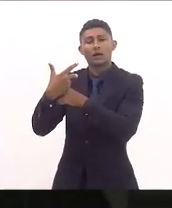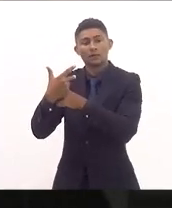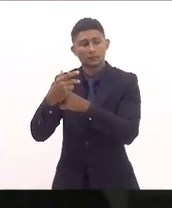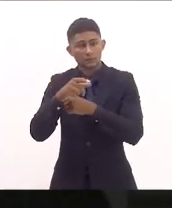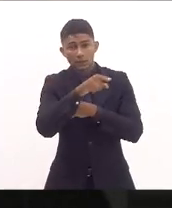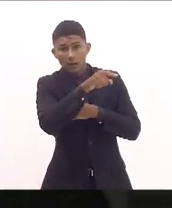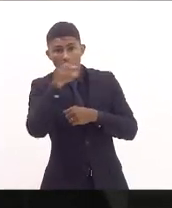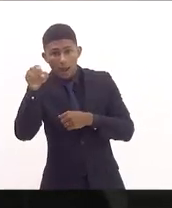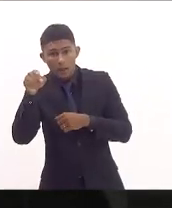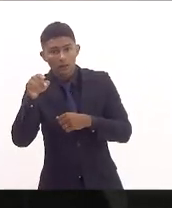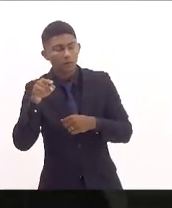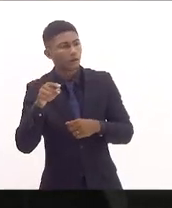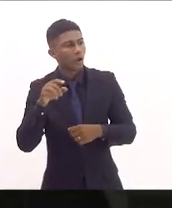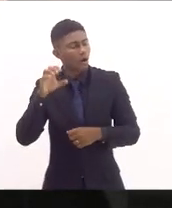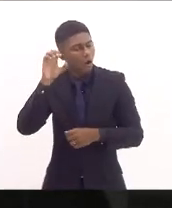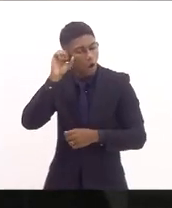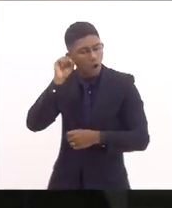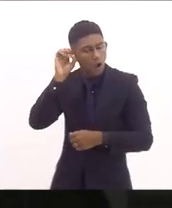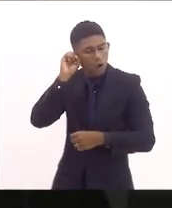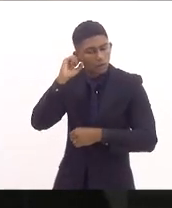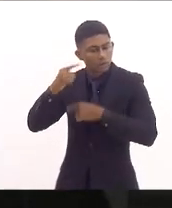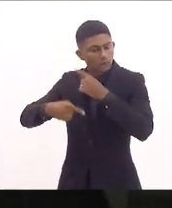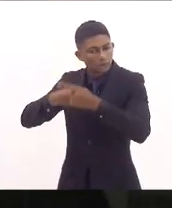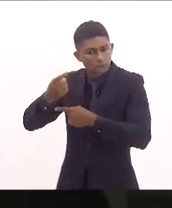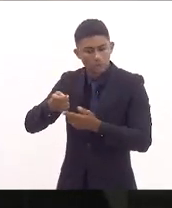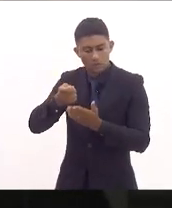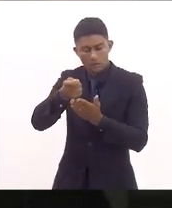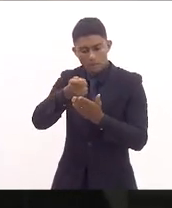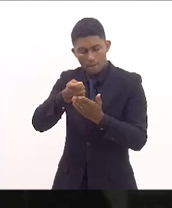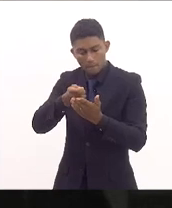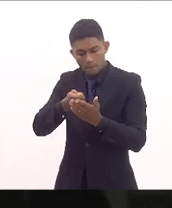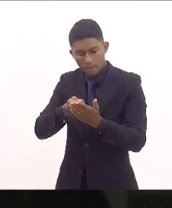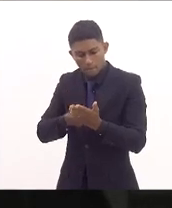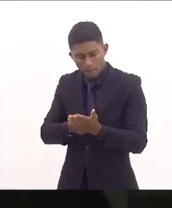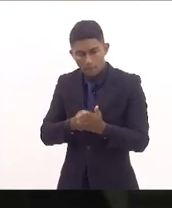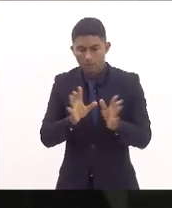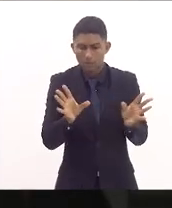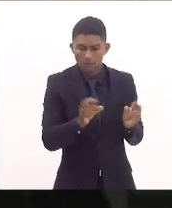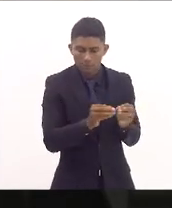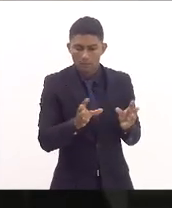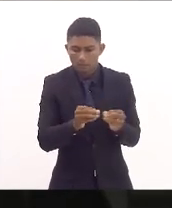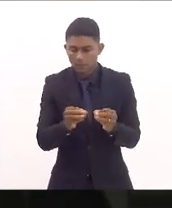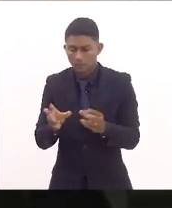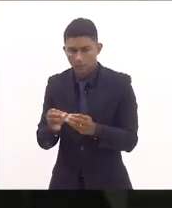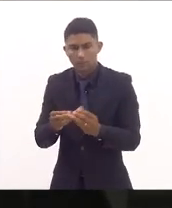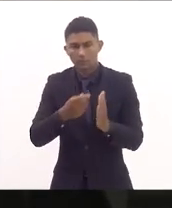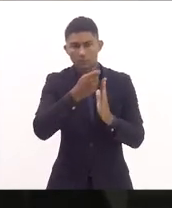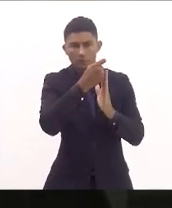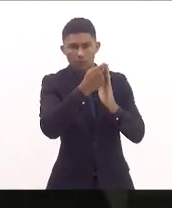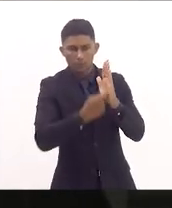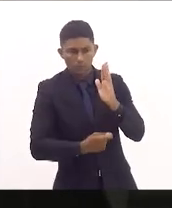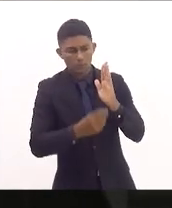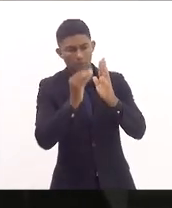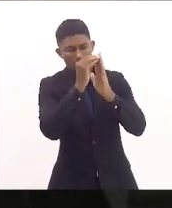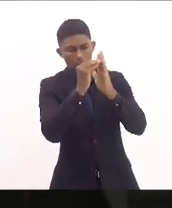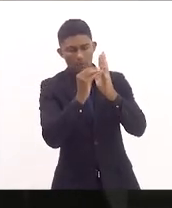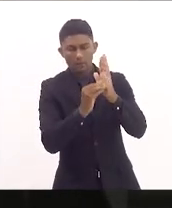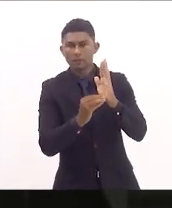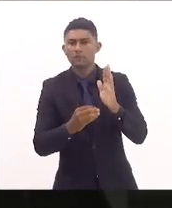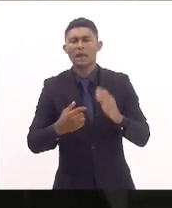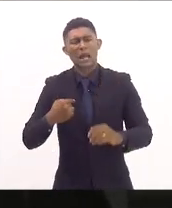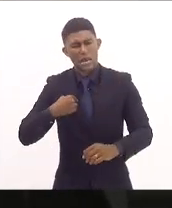transcritas e sintetizadas por parlamentar eu acho um